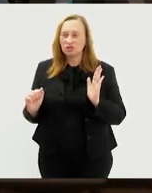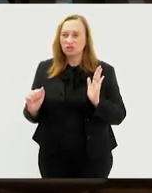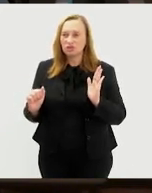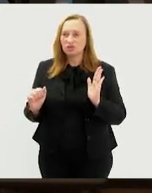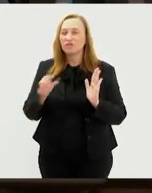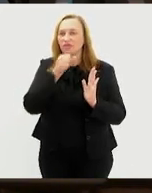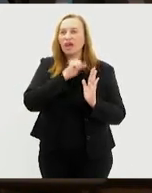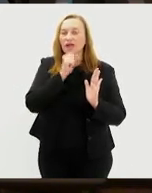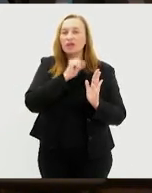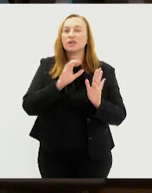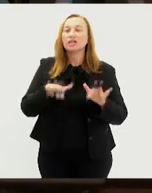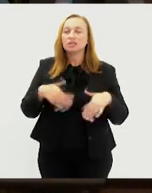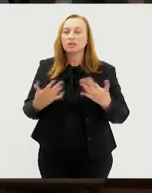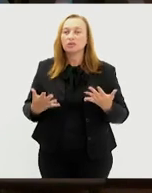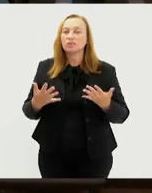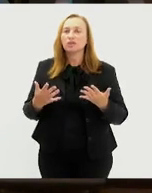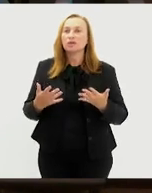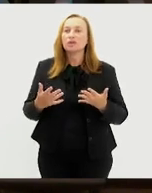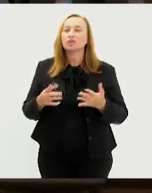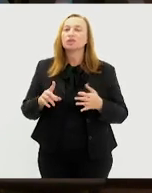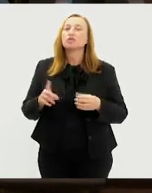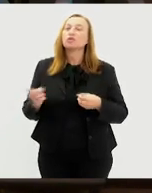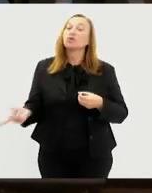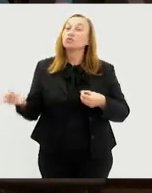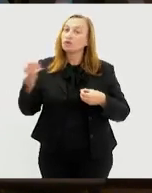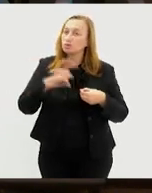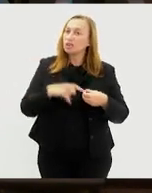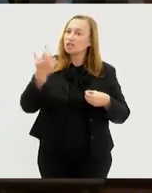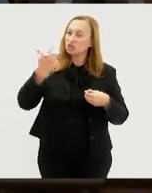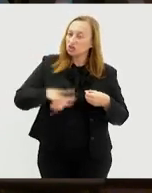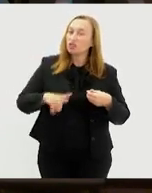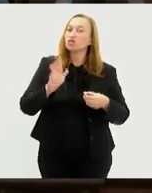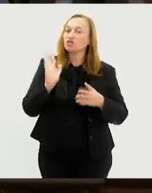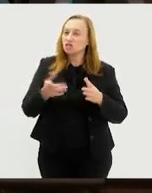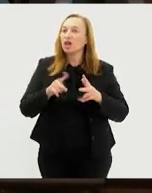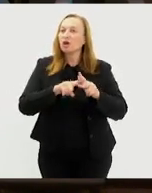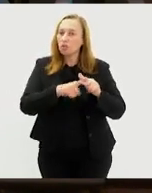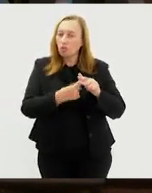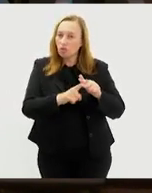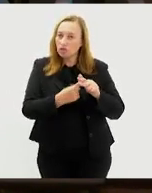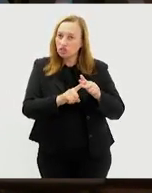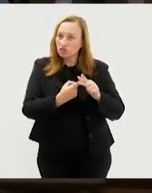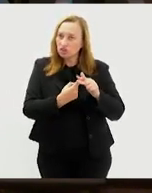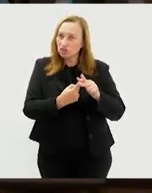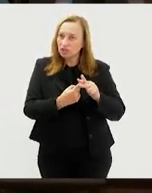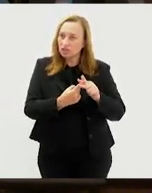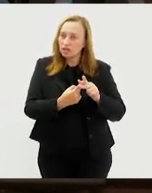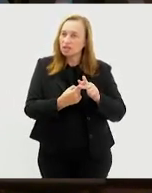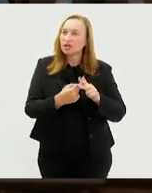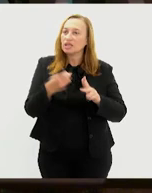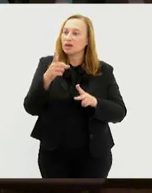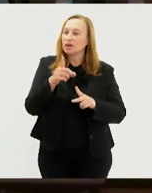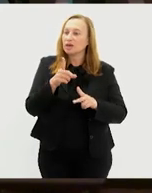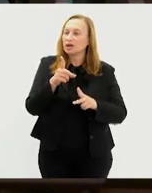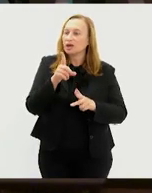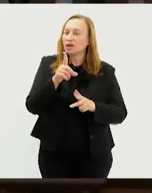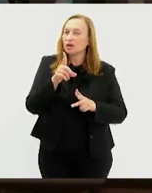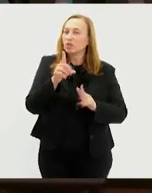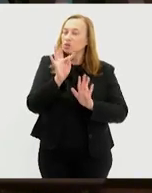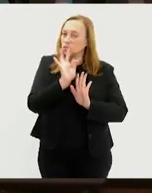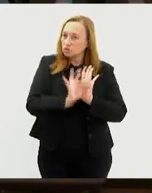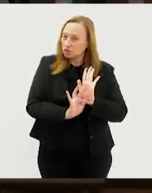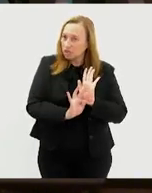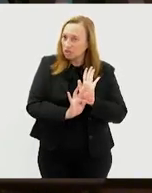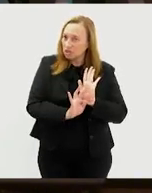já tá aqui atento quando voltar na próxima já fazer a correção dessas nomenclaturas em vez de portador de deficiência